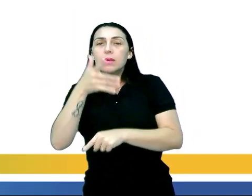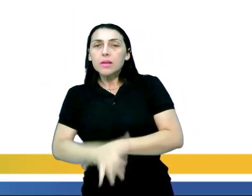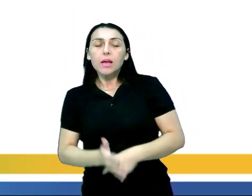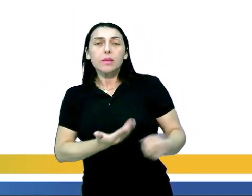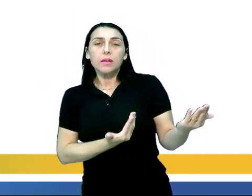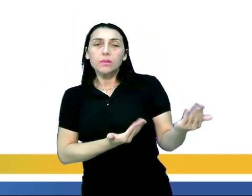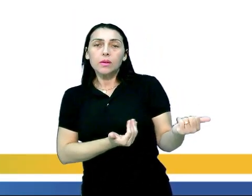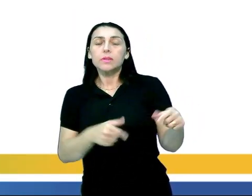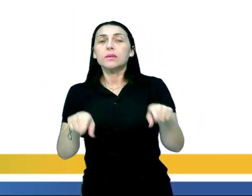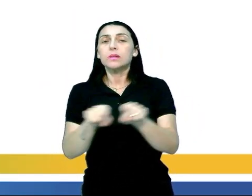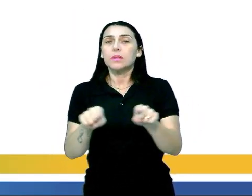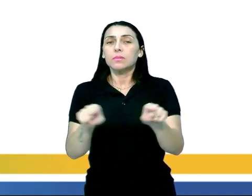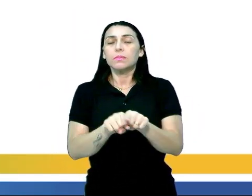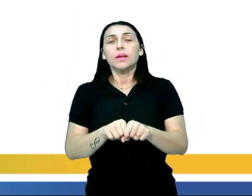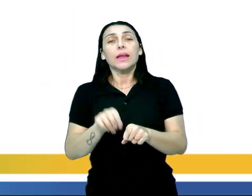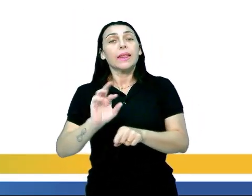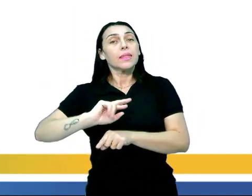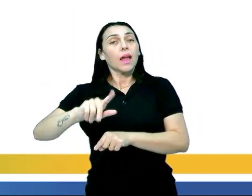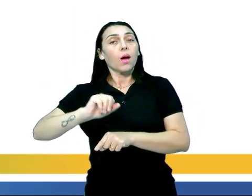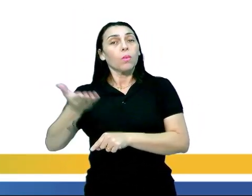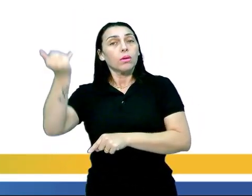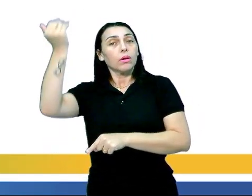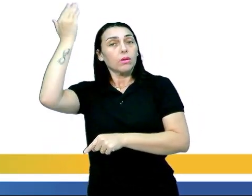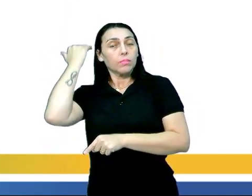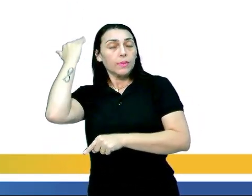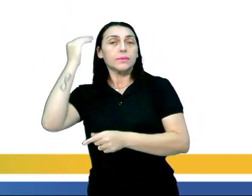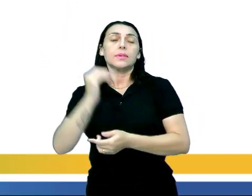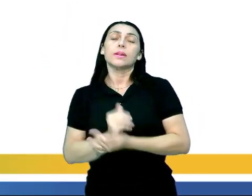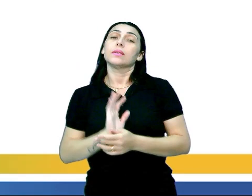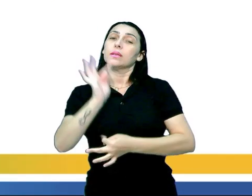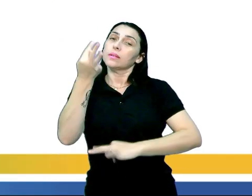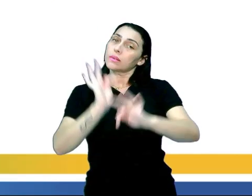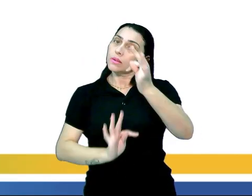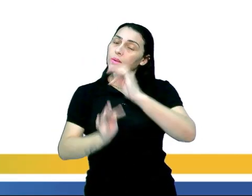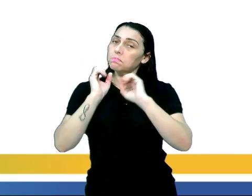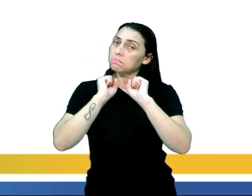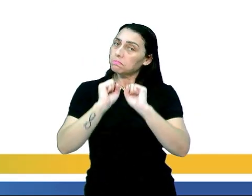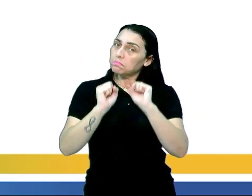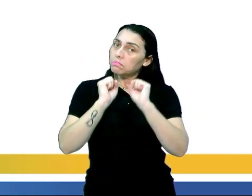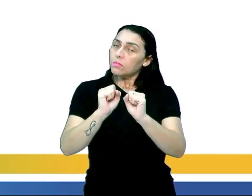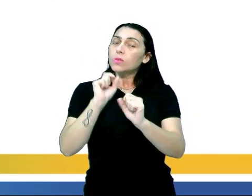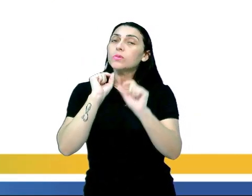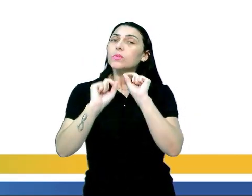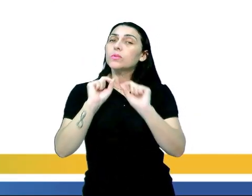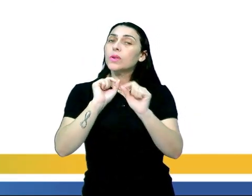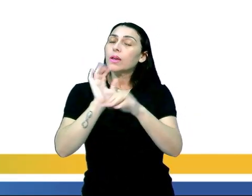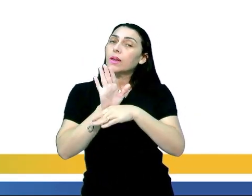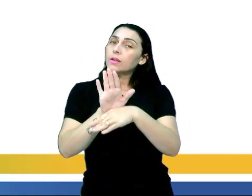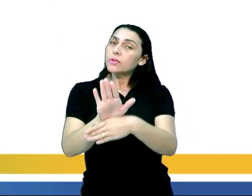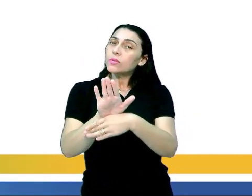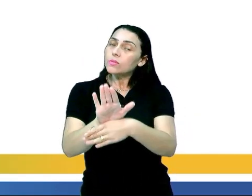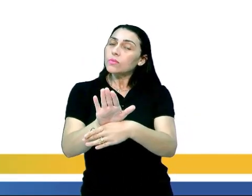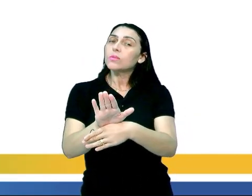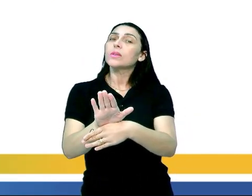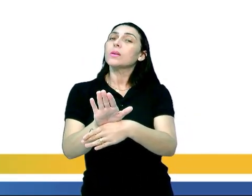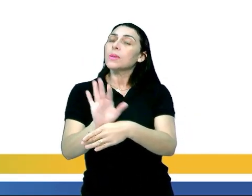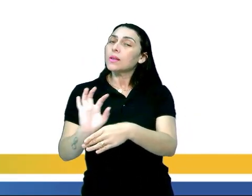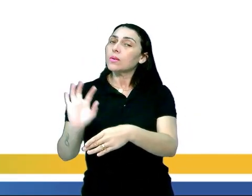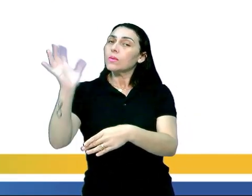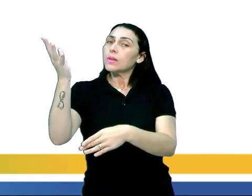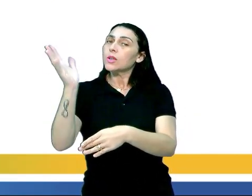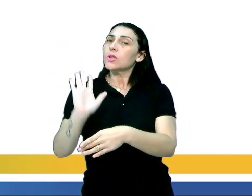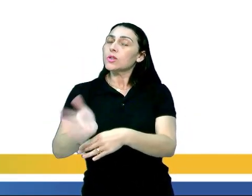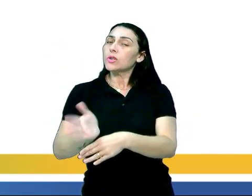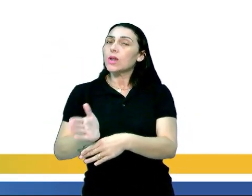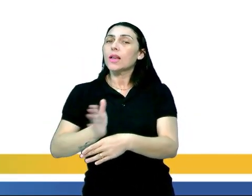e adolescentes, algo que não era comum no passado. A tecnologia pode ser um dos fatores que contribuem para esse cenário, já que